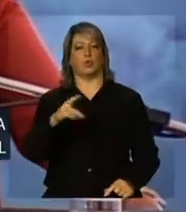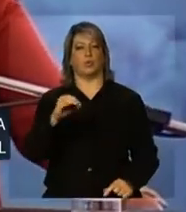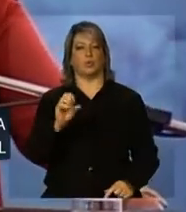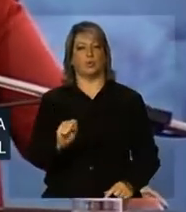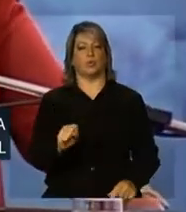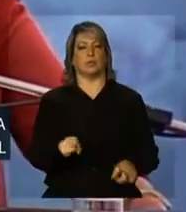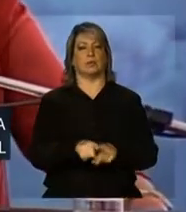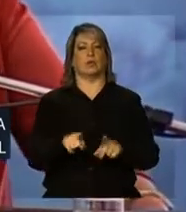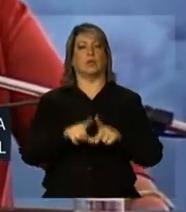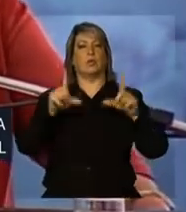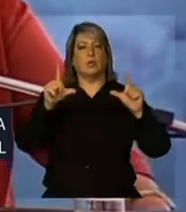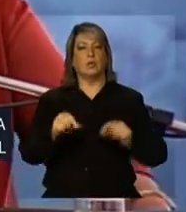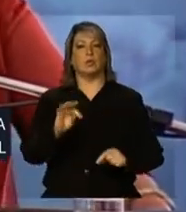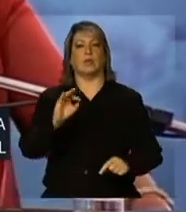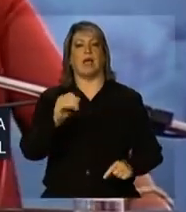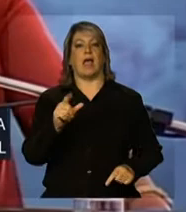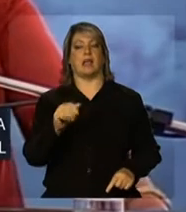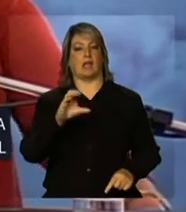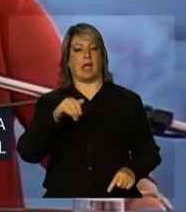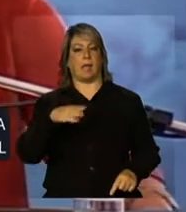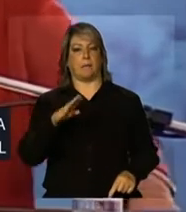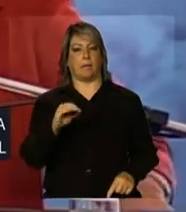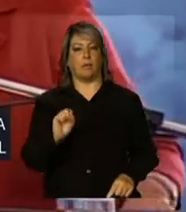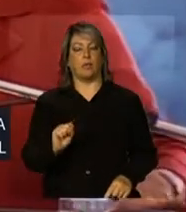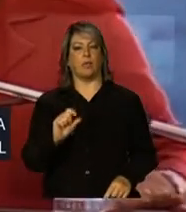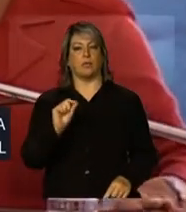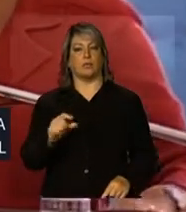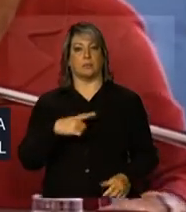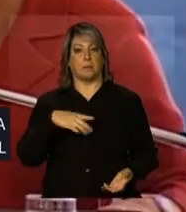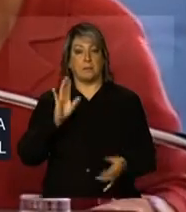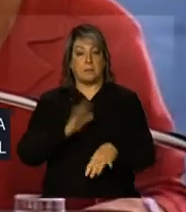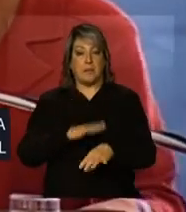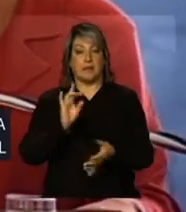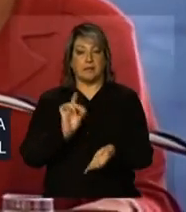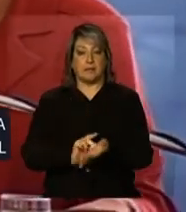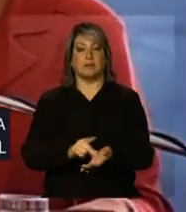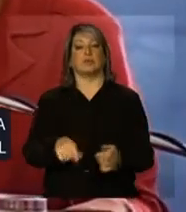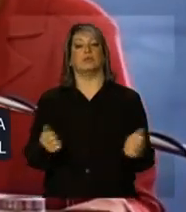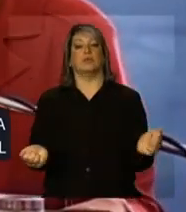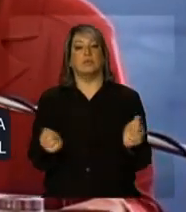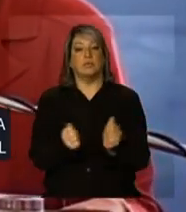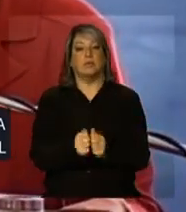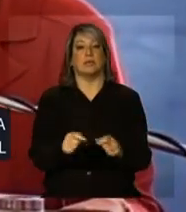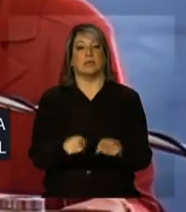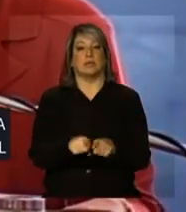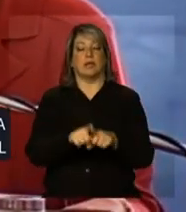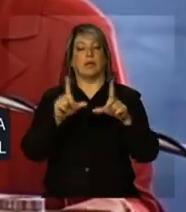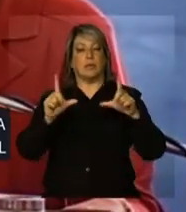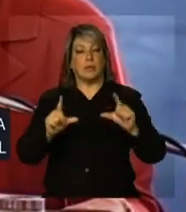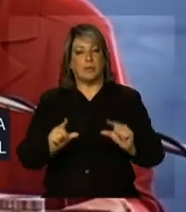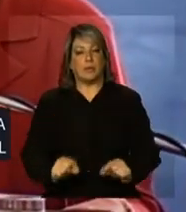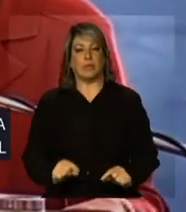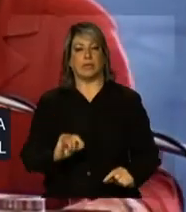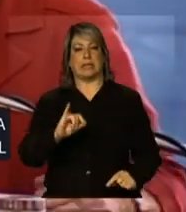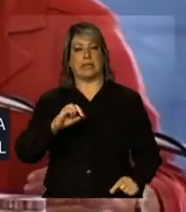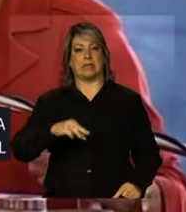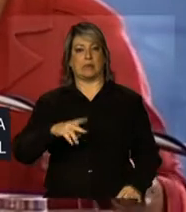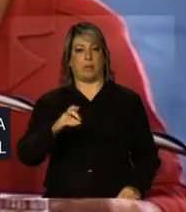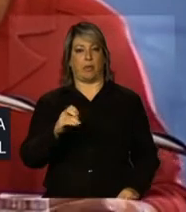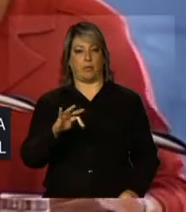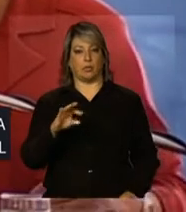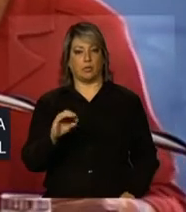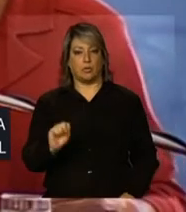junto com uma taxa de câmbio mais real junto com a redução a redução dos impostos